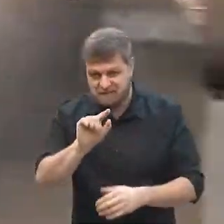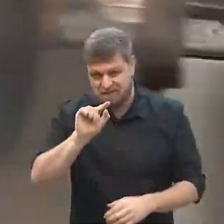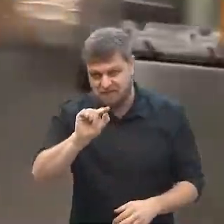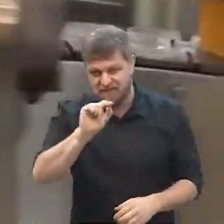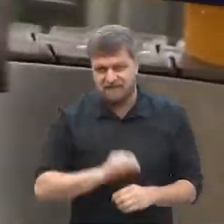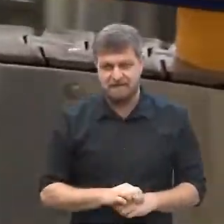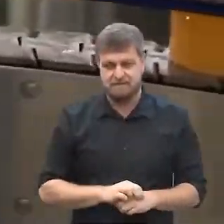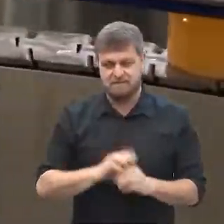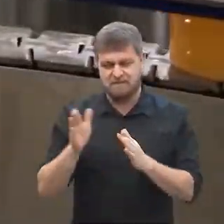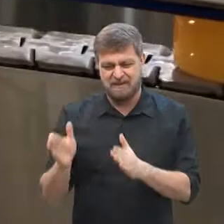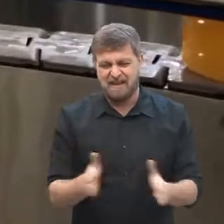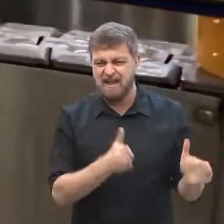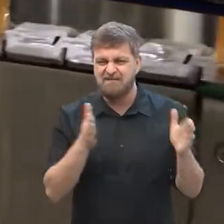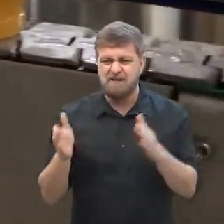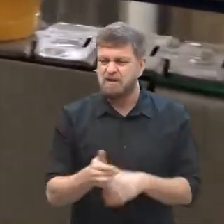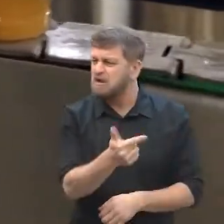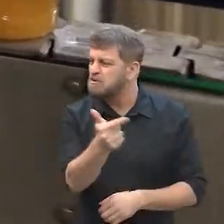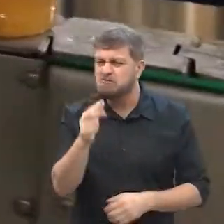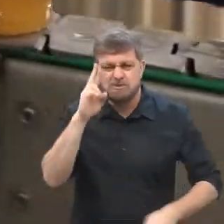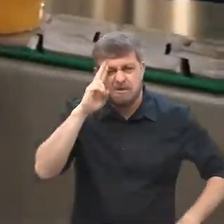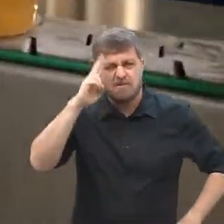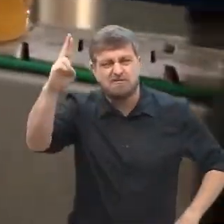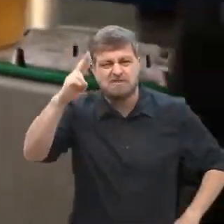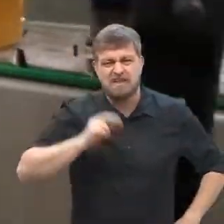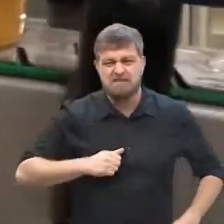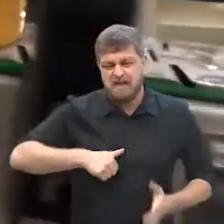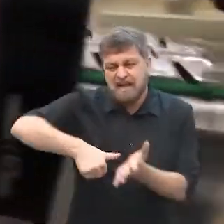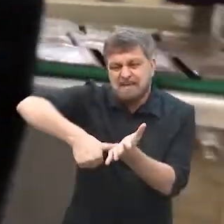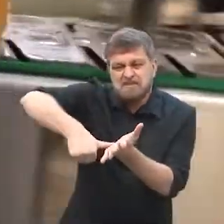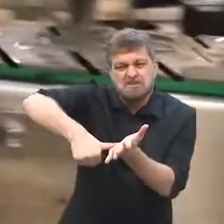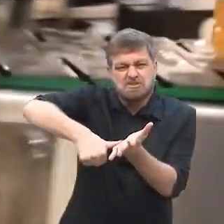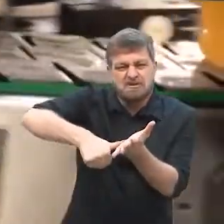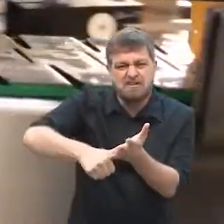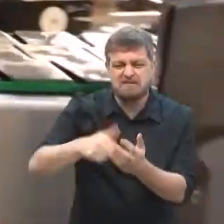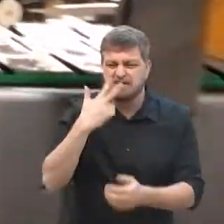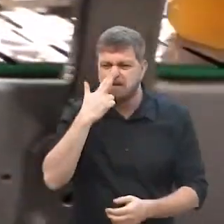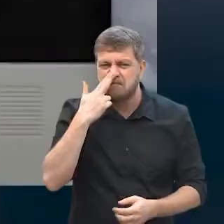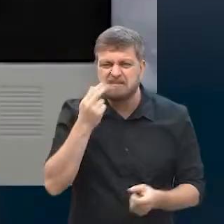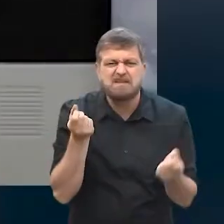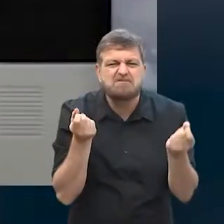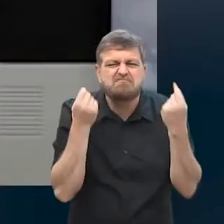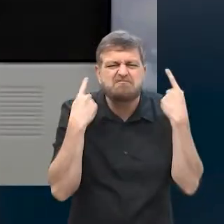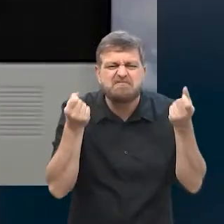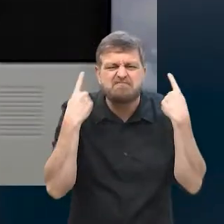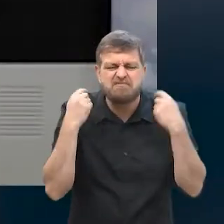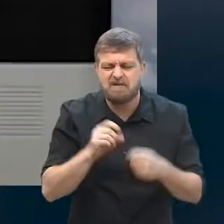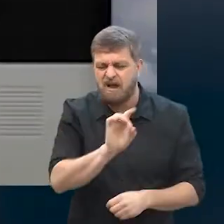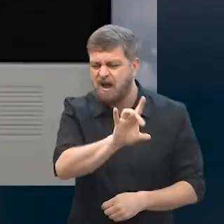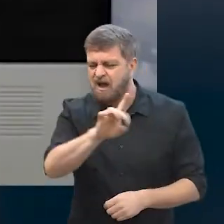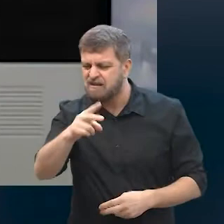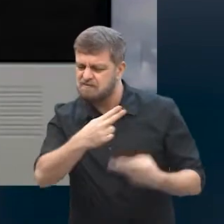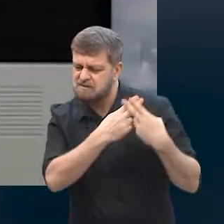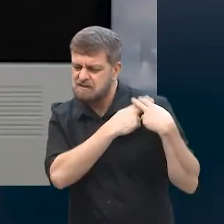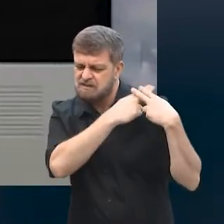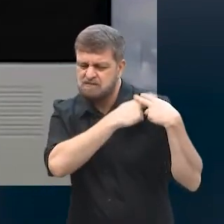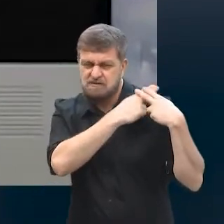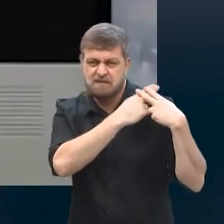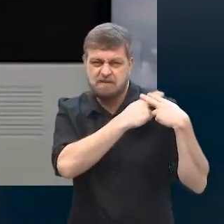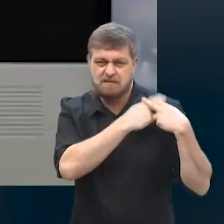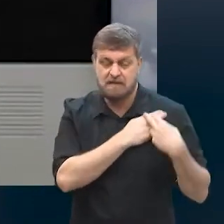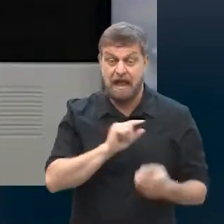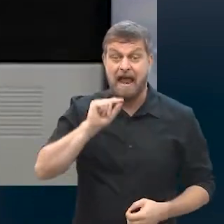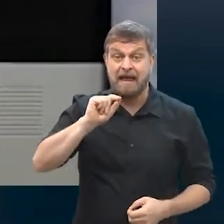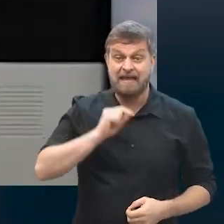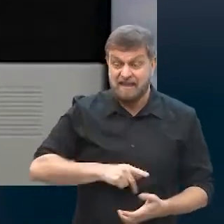uma fábrica que não tinha dono, tinham vários sócios, mas ninguém cuidava, tinham suas responsabilidades, então tinham vários donos, mas